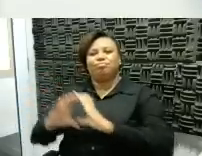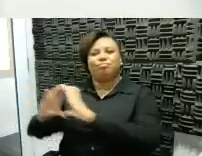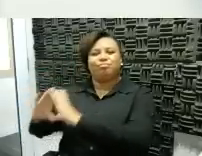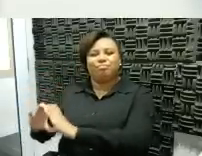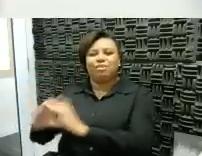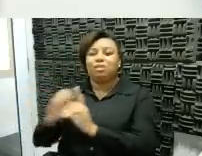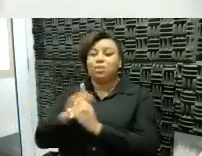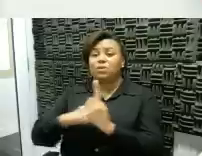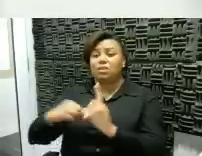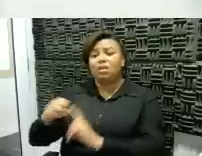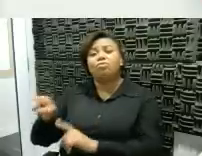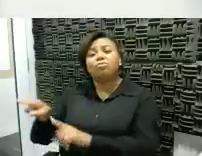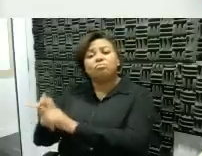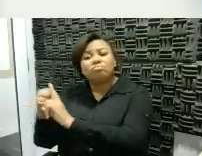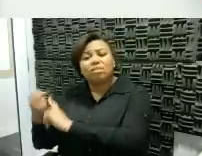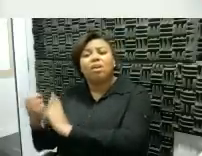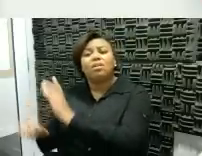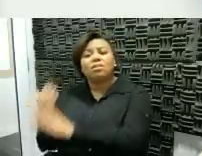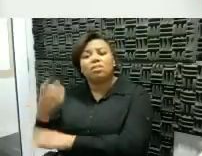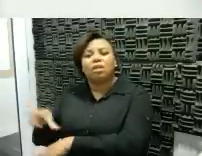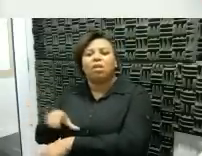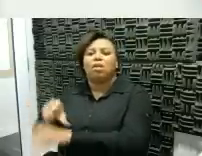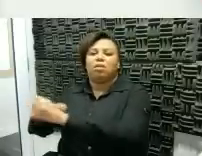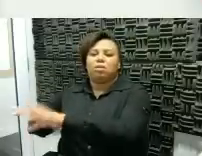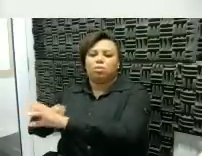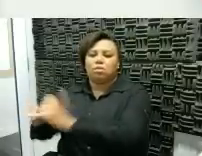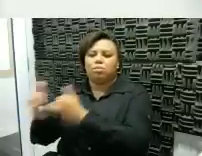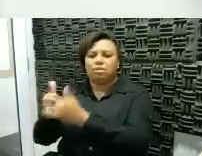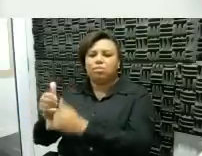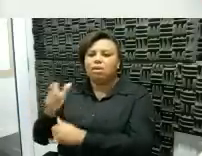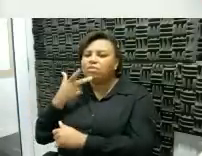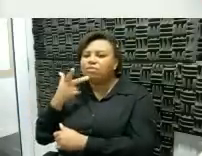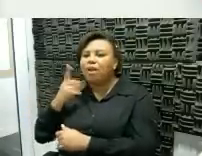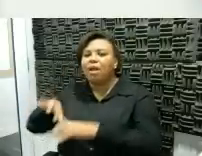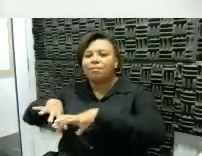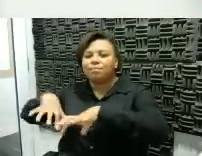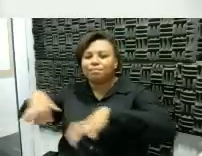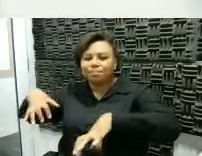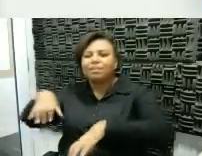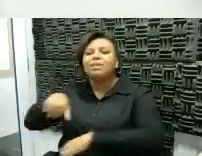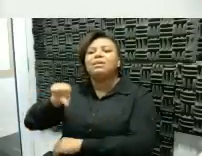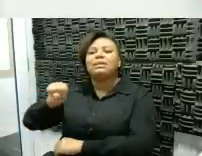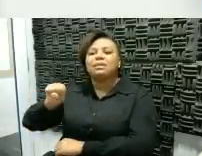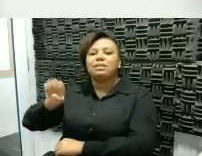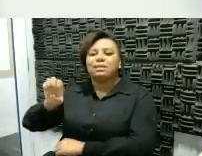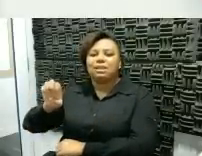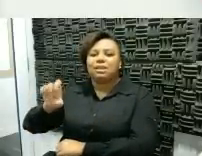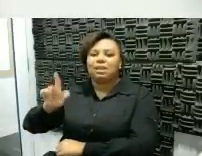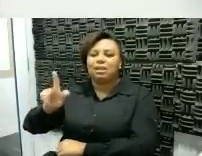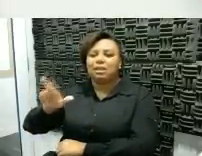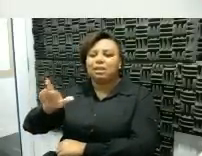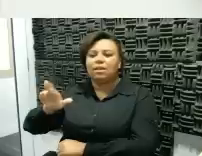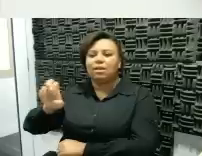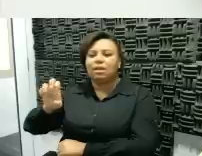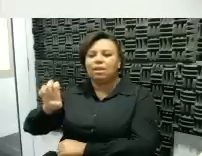assim né a gente chama isso de segregação Porque apesar de tu tá tendo eh delas estarem tendo acesso à